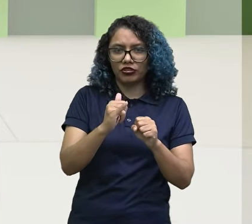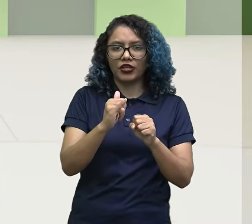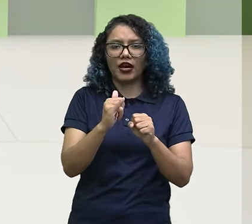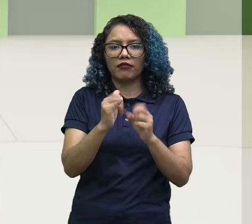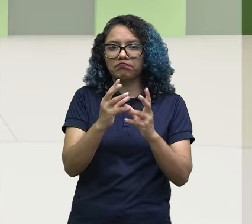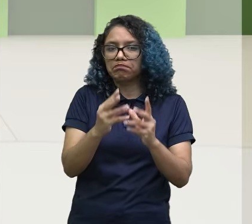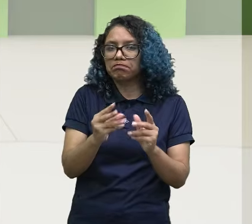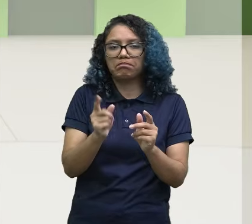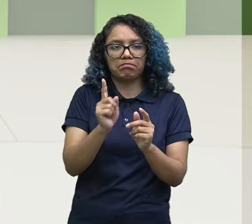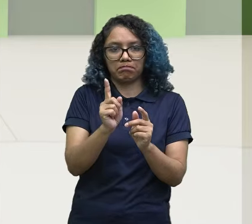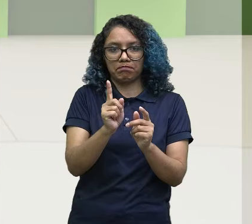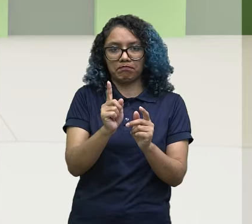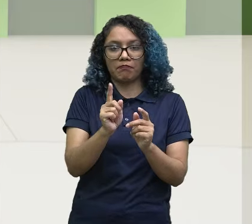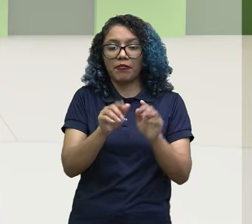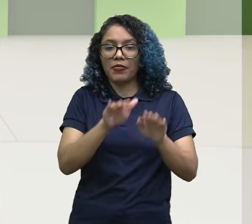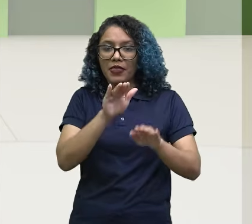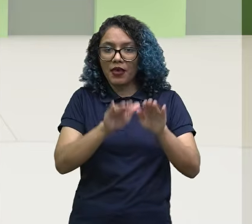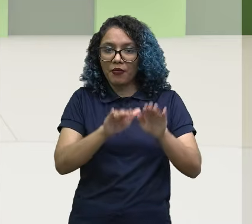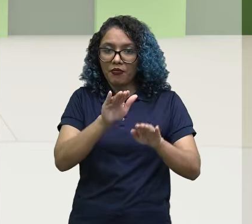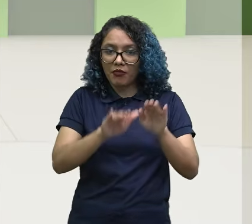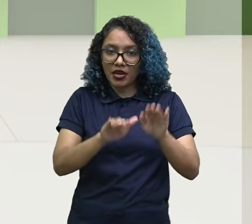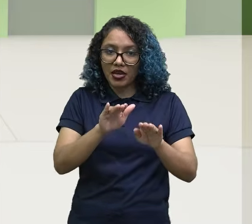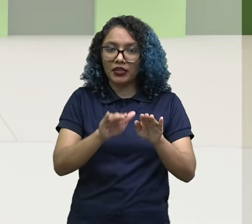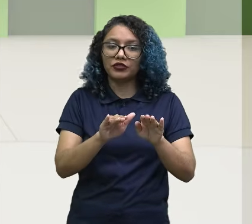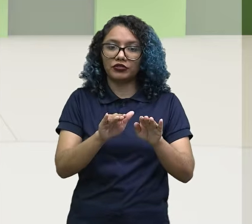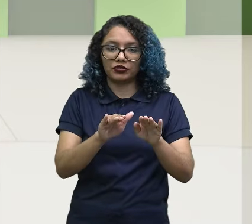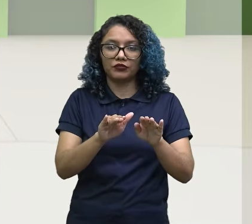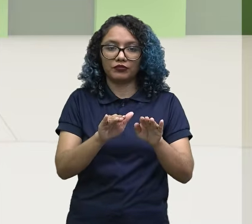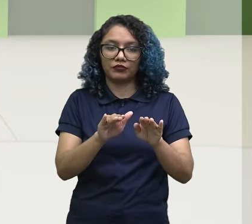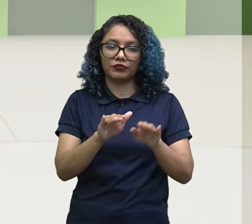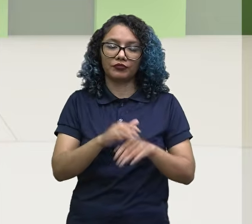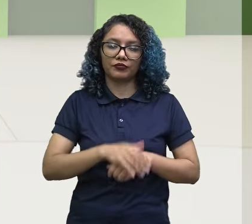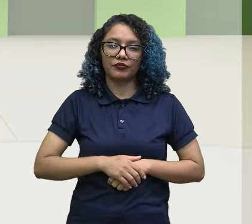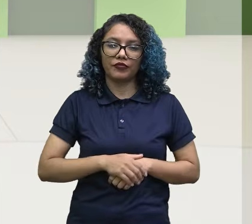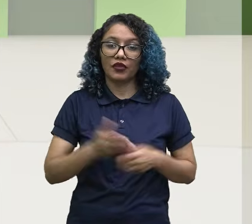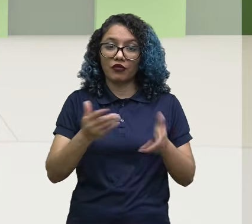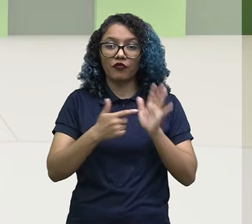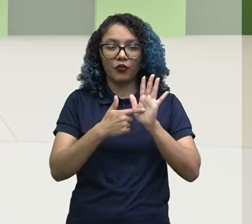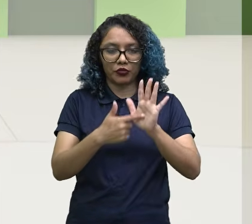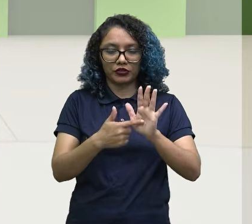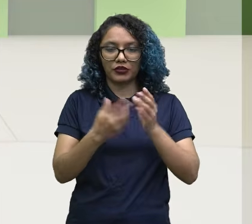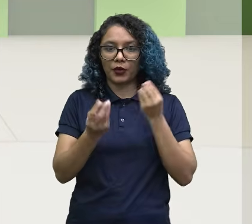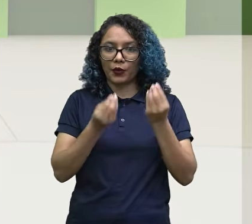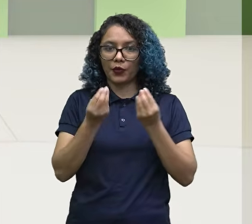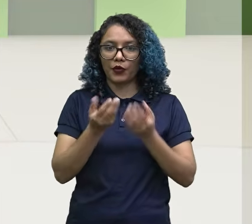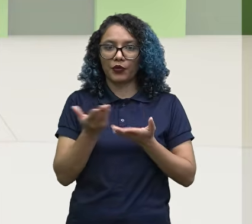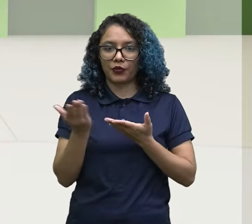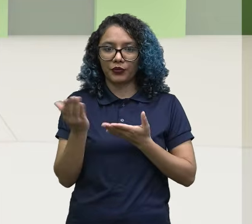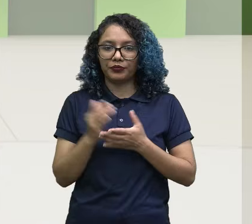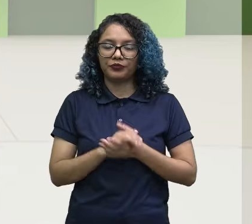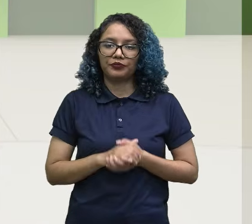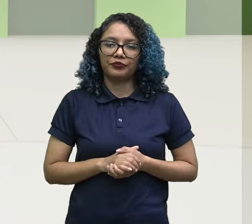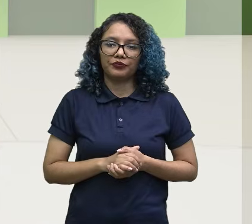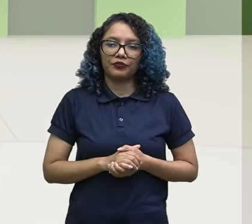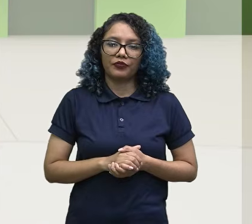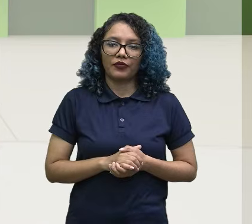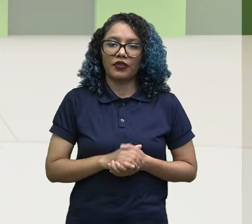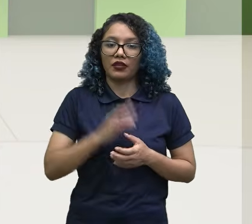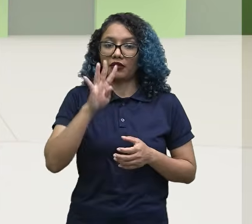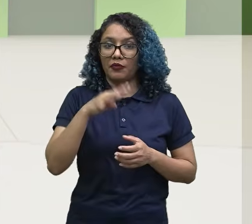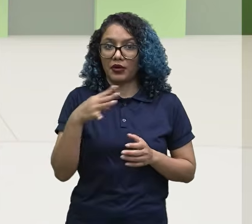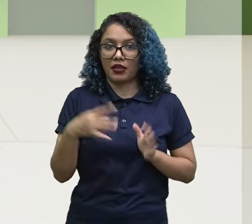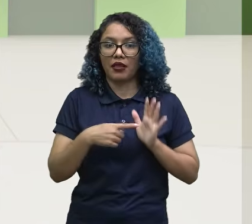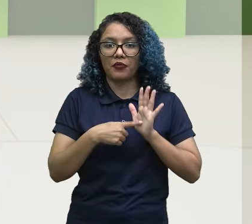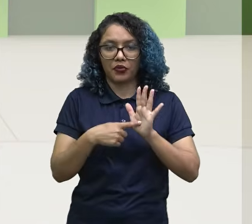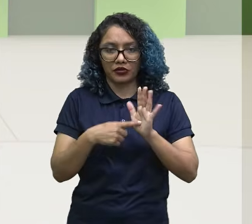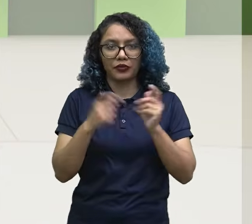depender, né, do seu grau aqui de facilidade, tá? E aqui eu trouxe, né, essa tabelinha para vocês. Nessa